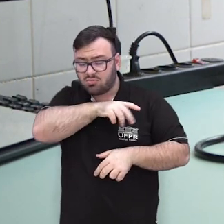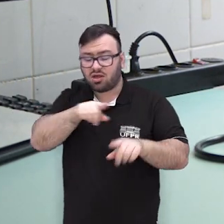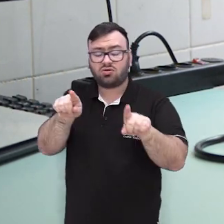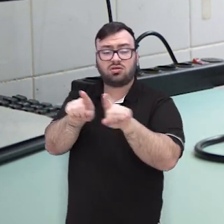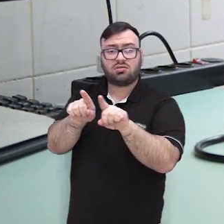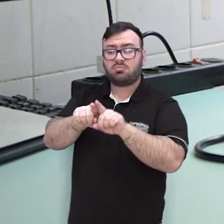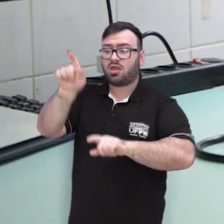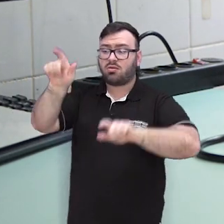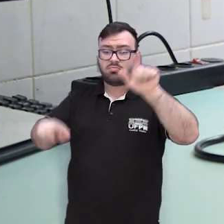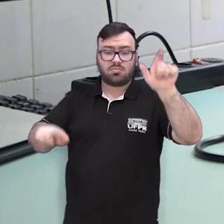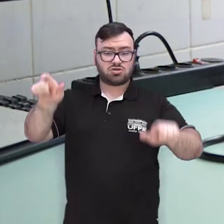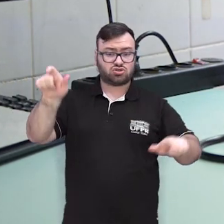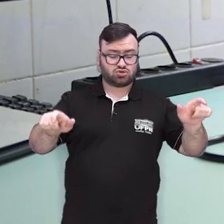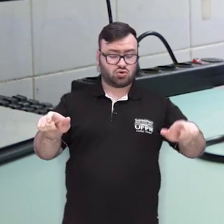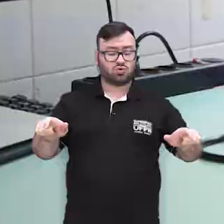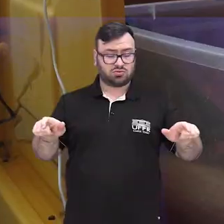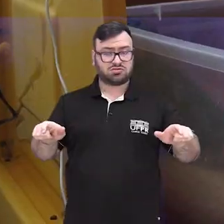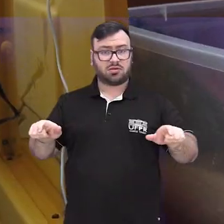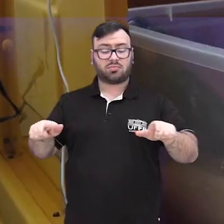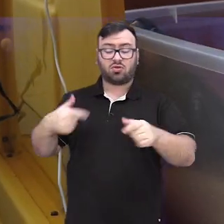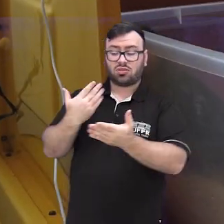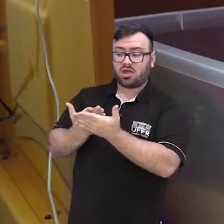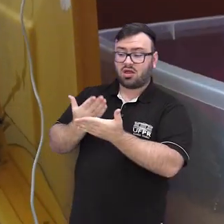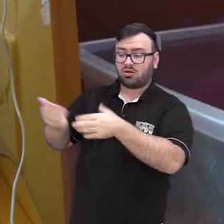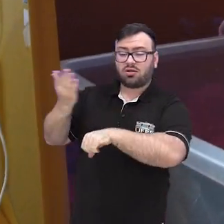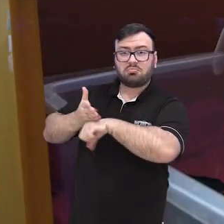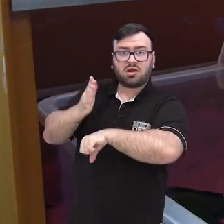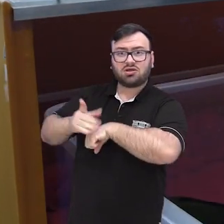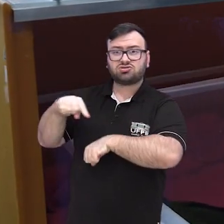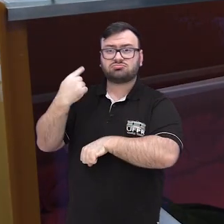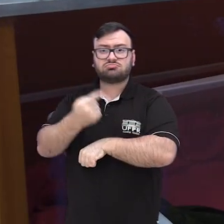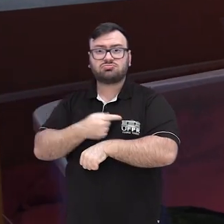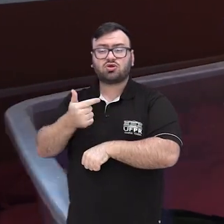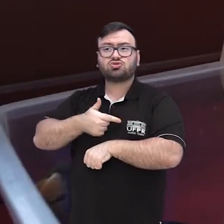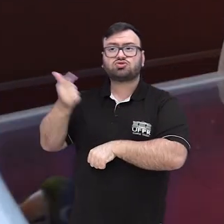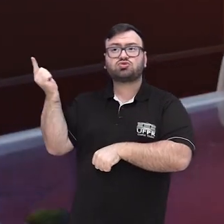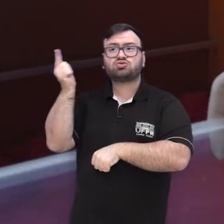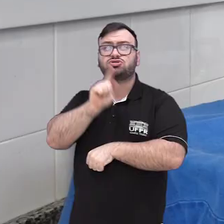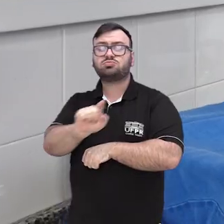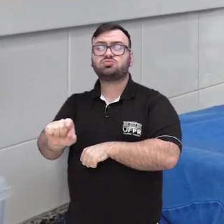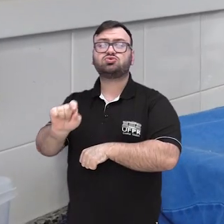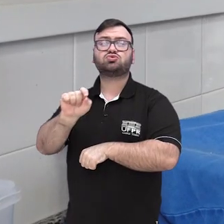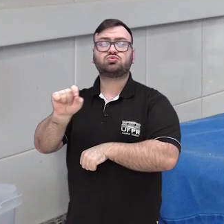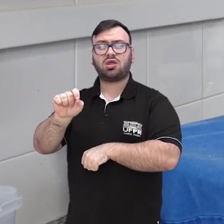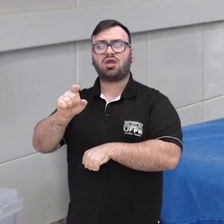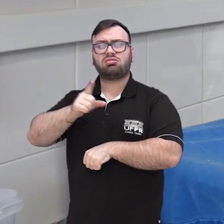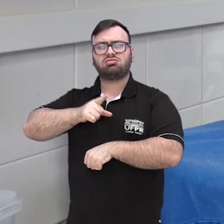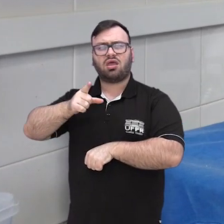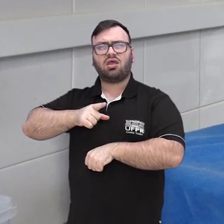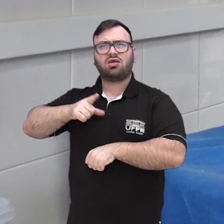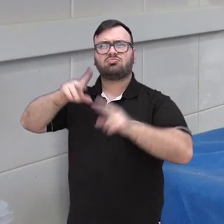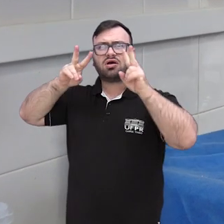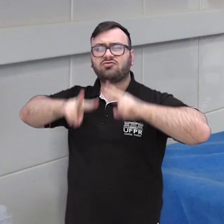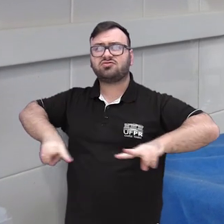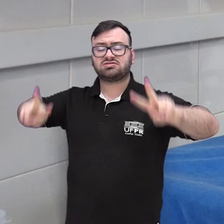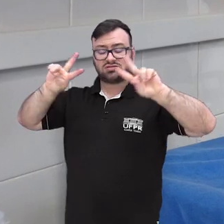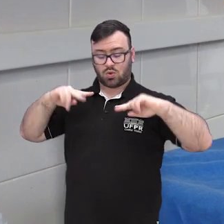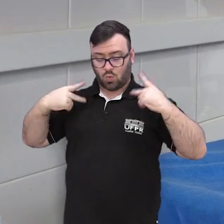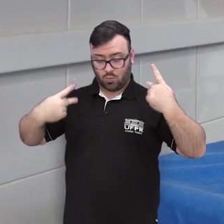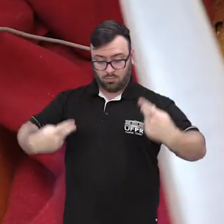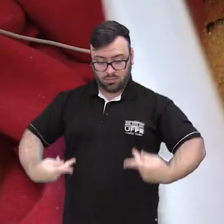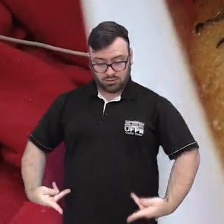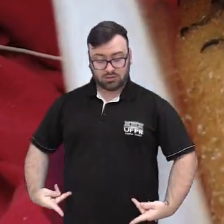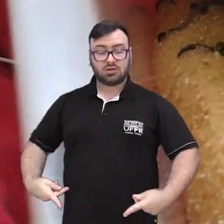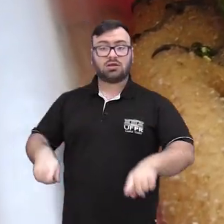gente pode atender. Então, a partir das aulas práticas, a gente consegue criar um senso mais humano